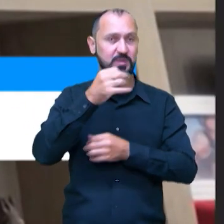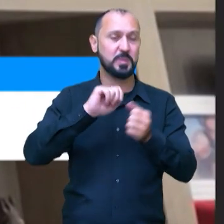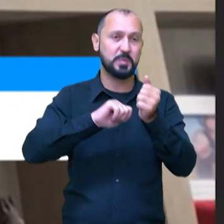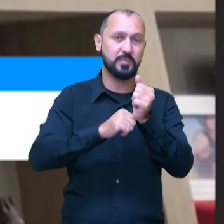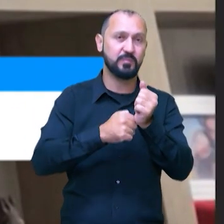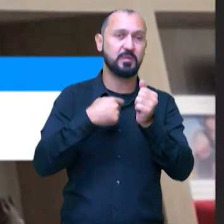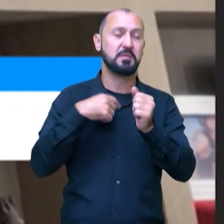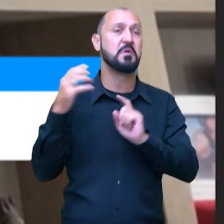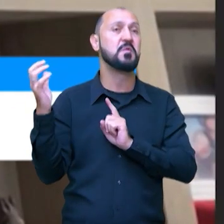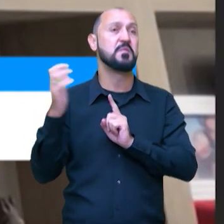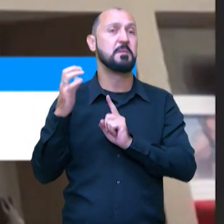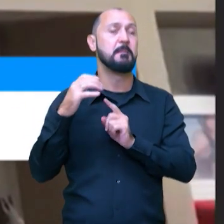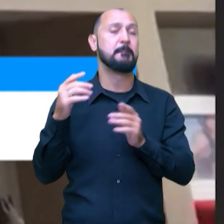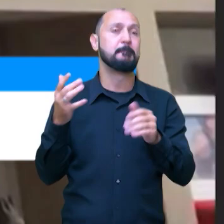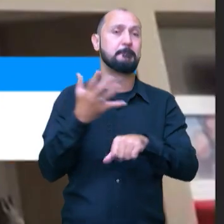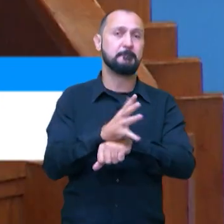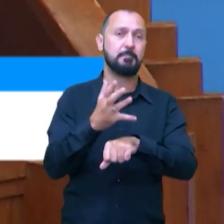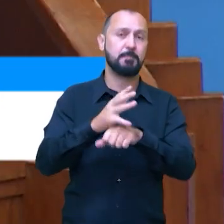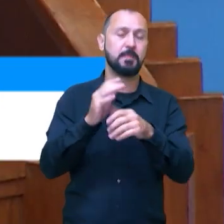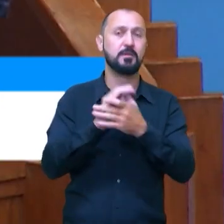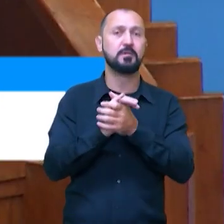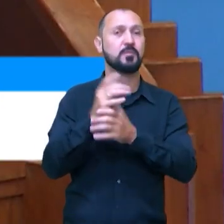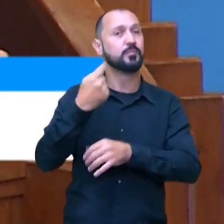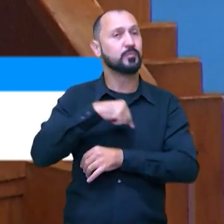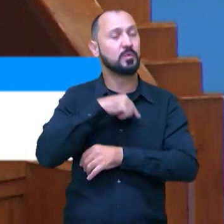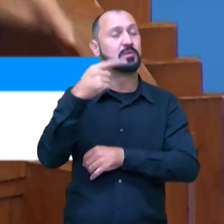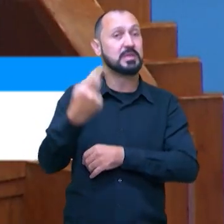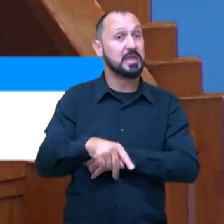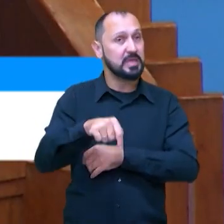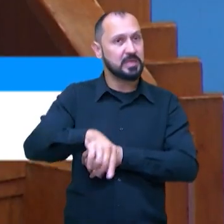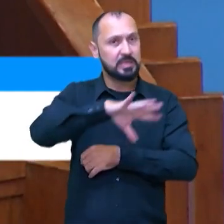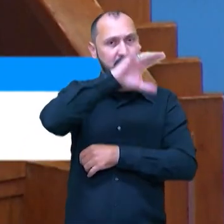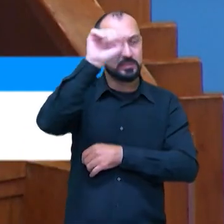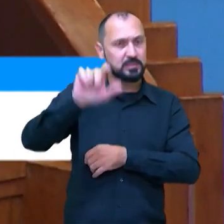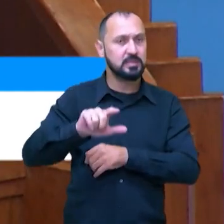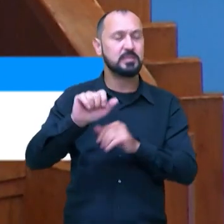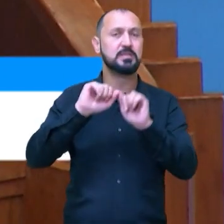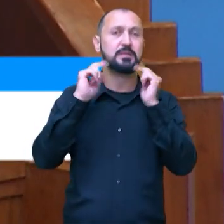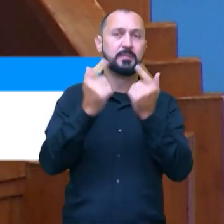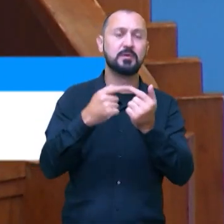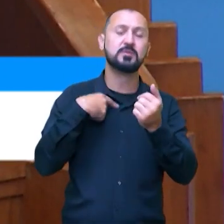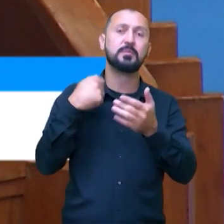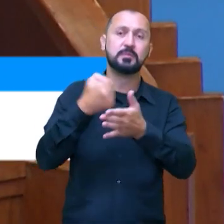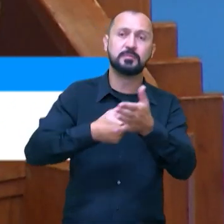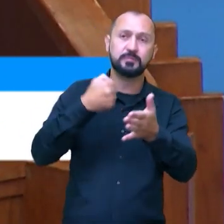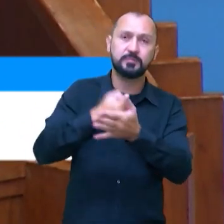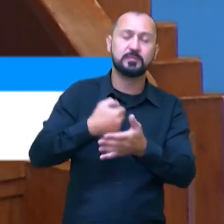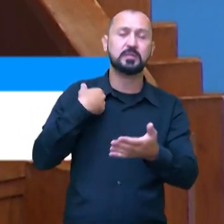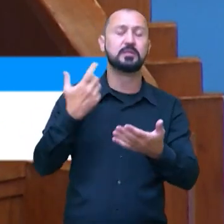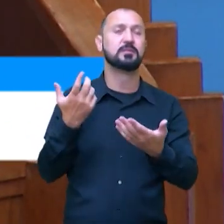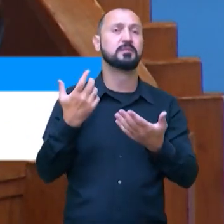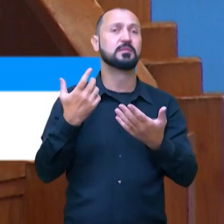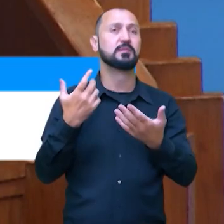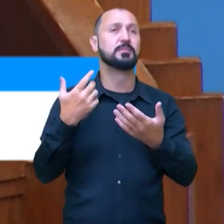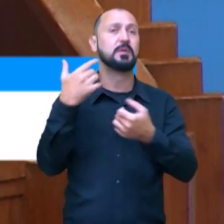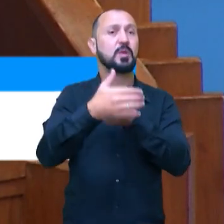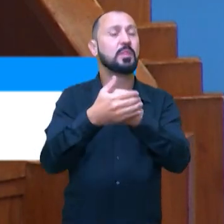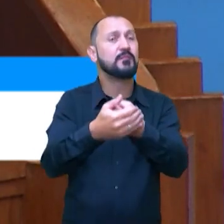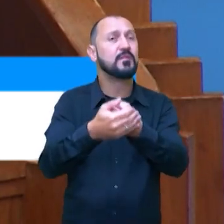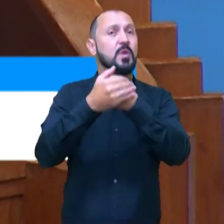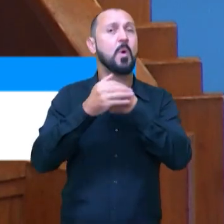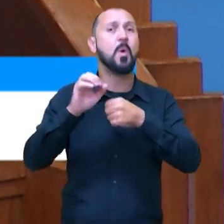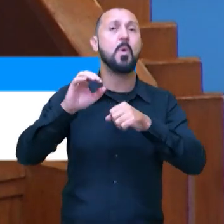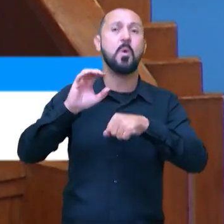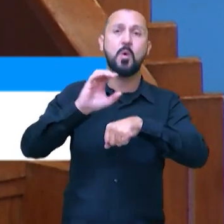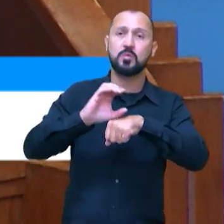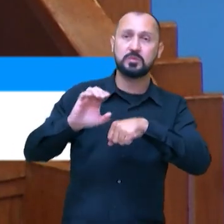e talvez tenha pouco efeito prático. Somos nós, é aqui na Assembleia que nós temos que legislar, é aqui que nós temos que defender,